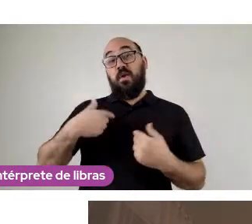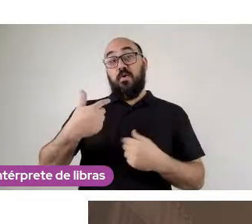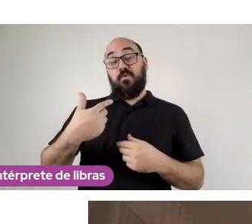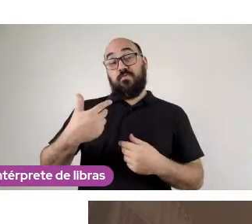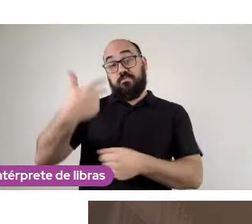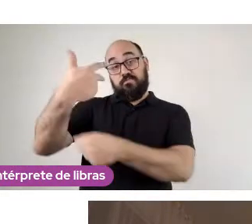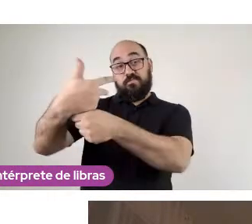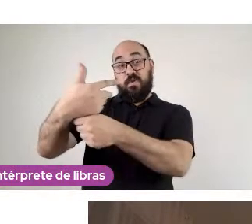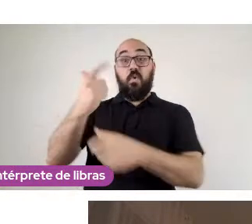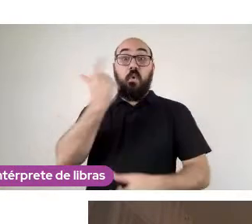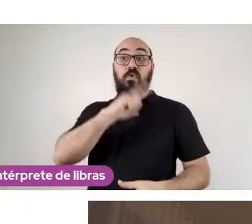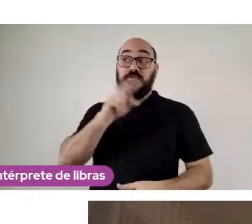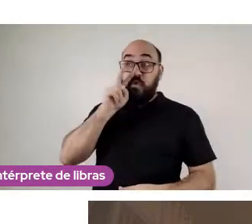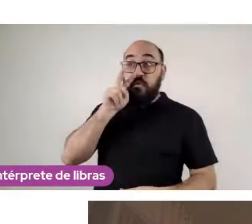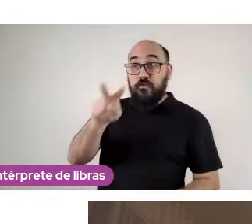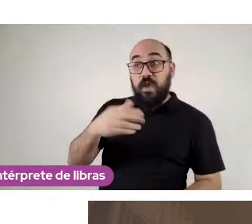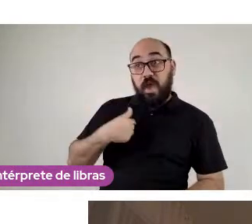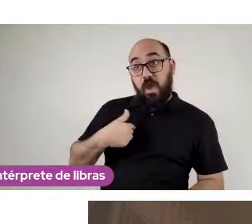vejo, tá?